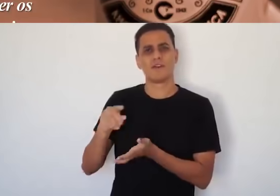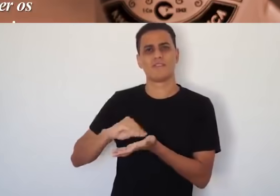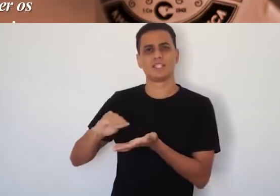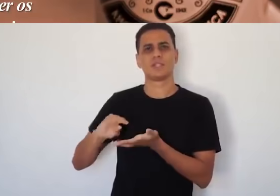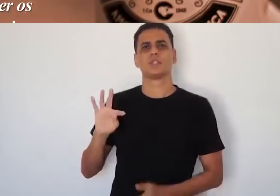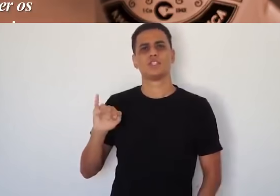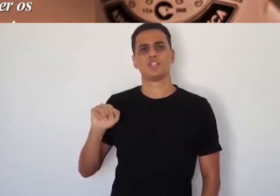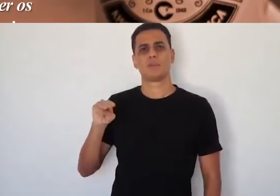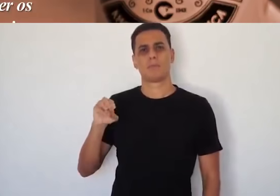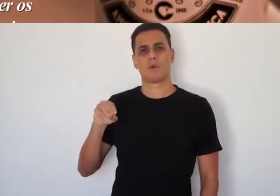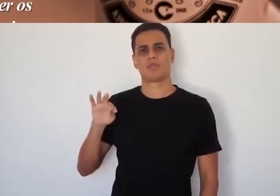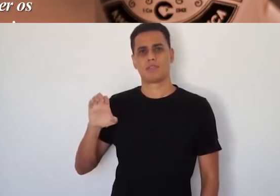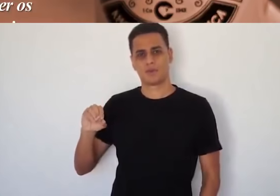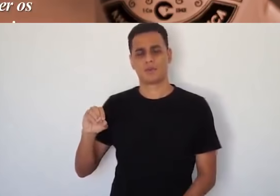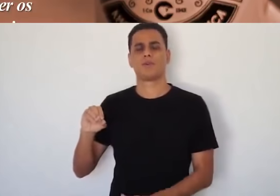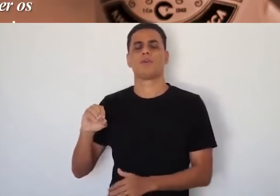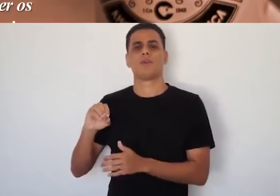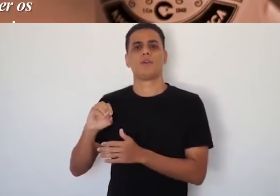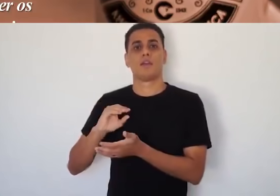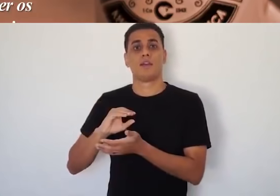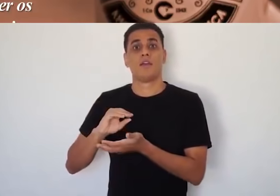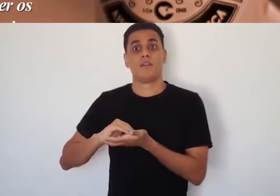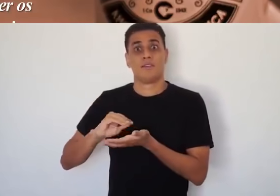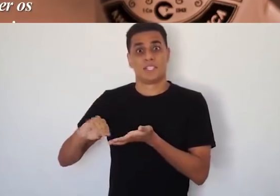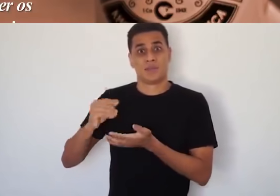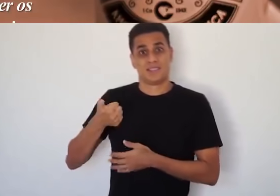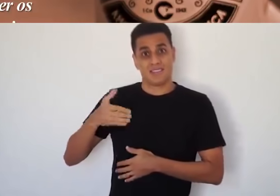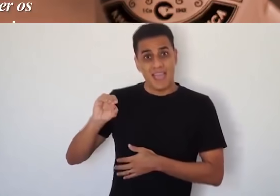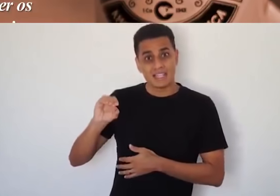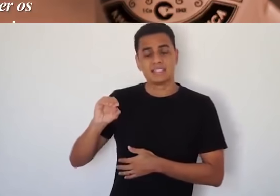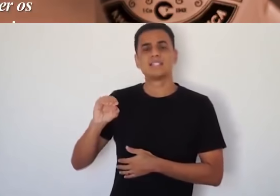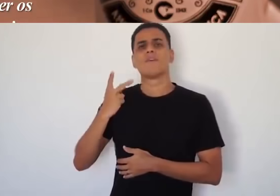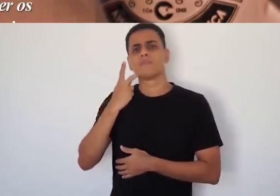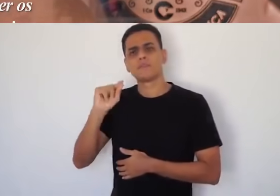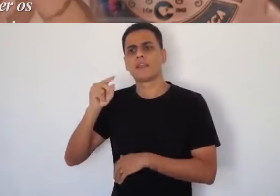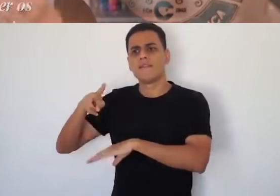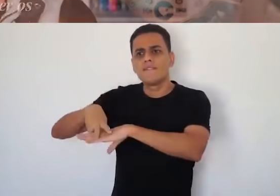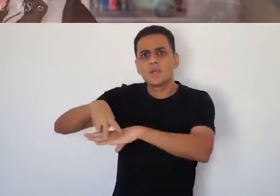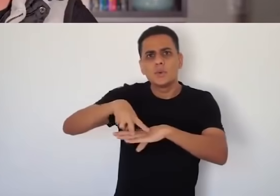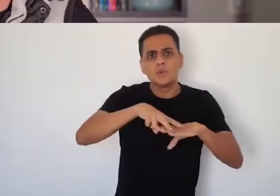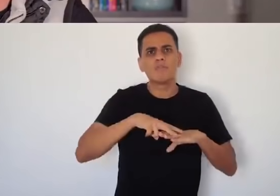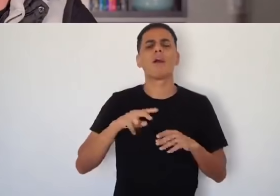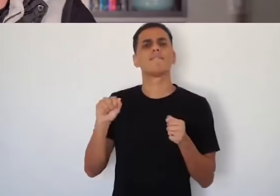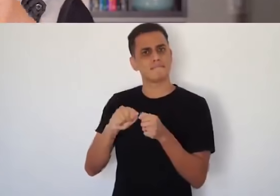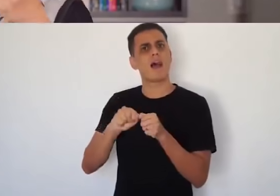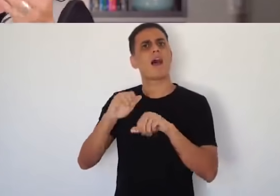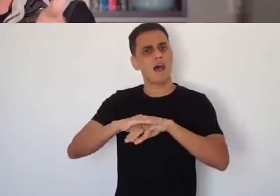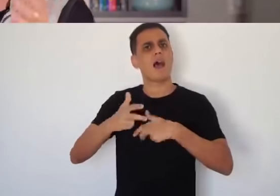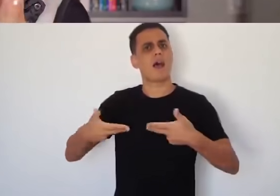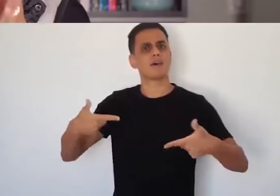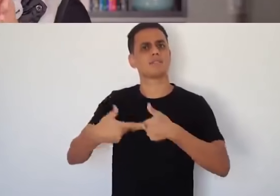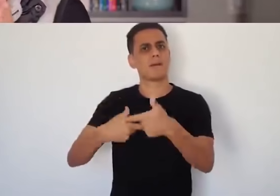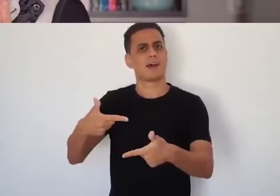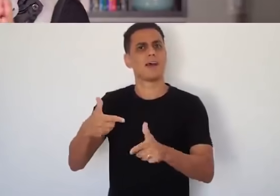os atribulados e dedicar-se a todo tipo de boa obra. Então, mãe, mulher, você que cria